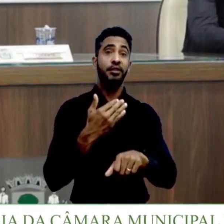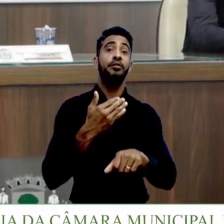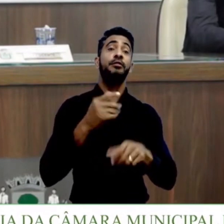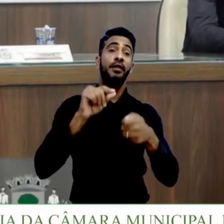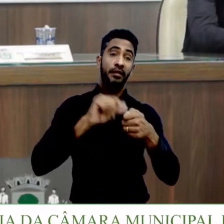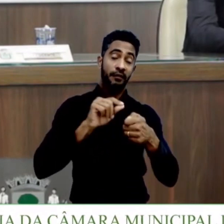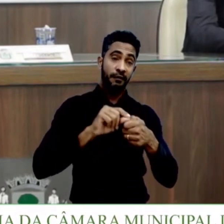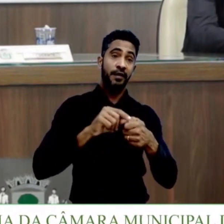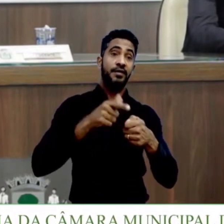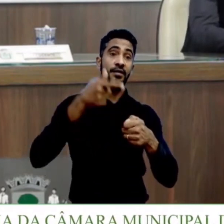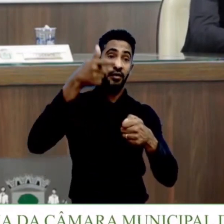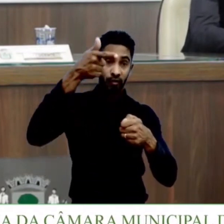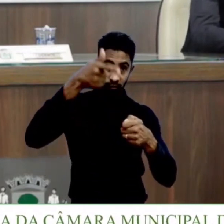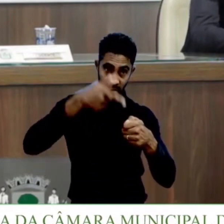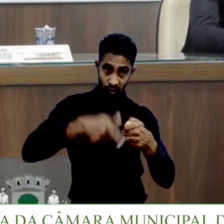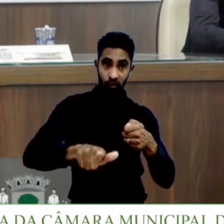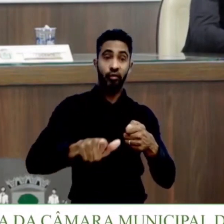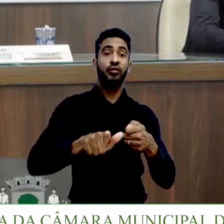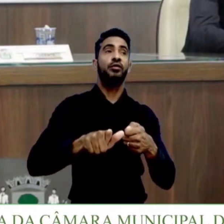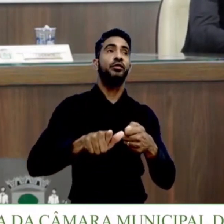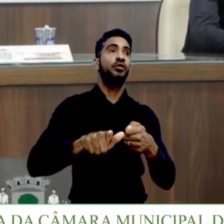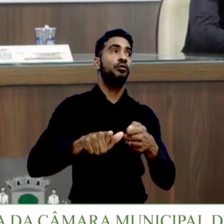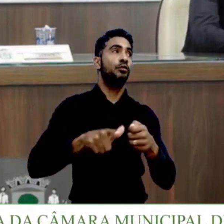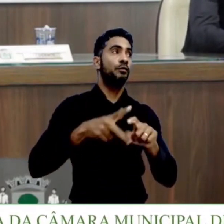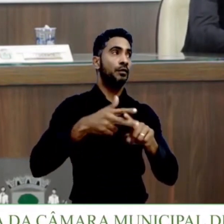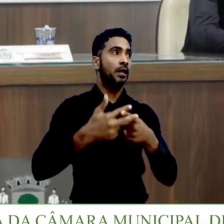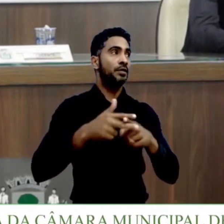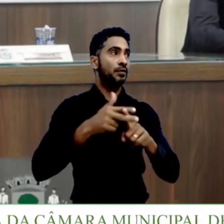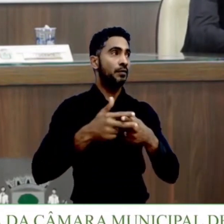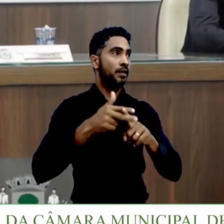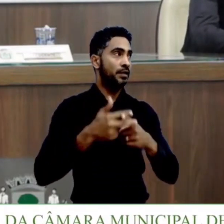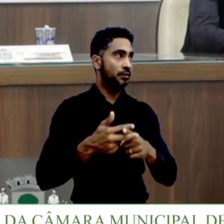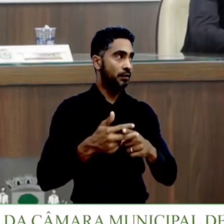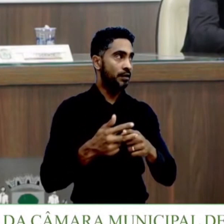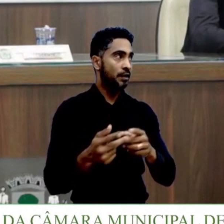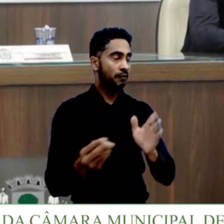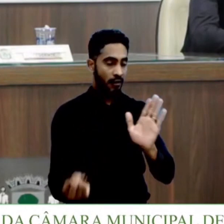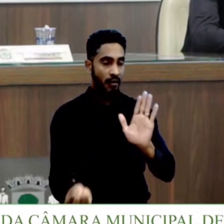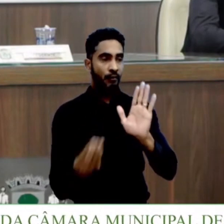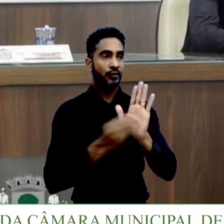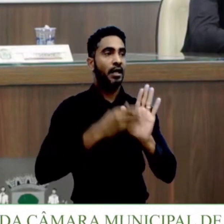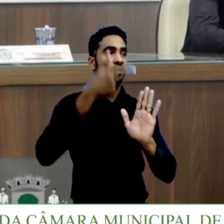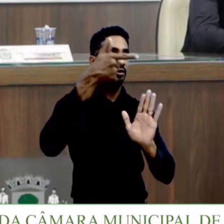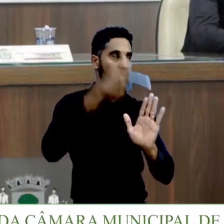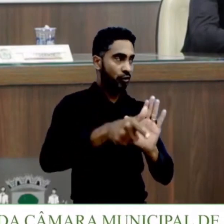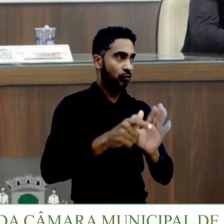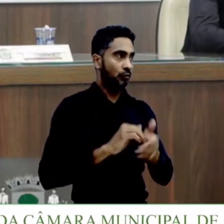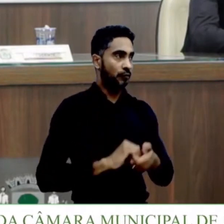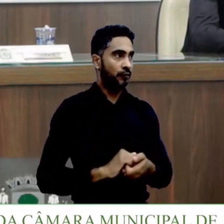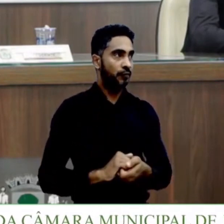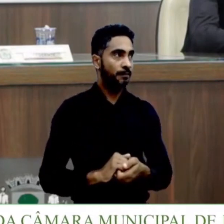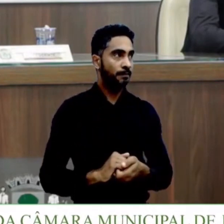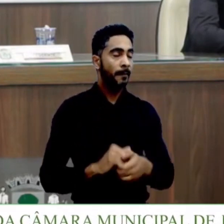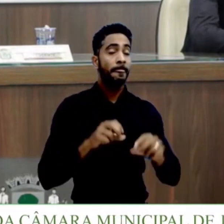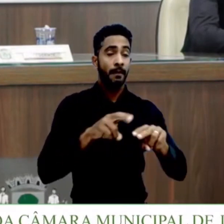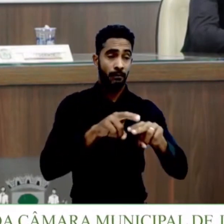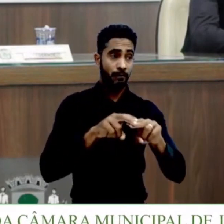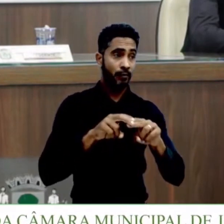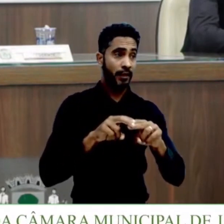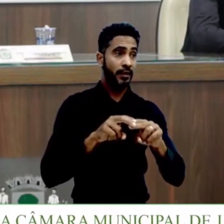fosse feito, essas correções e novamente protocolado. Até por